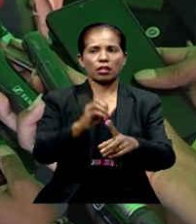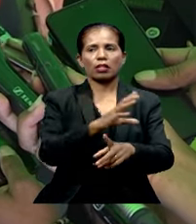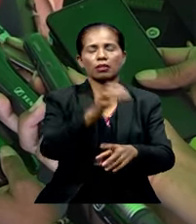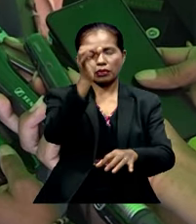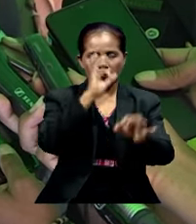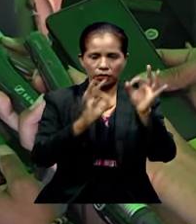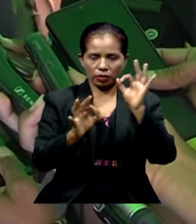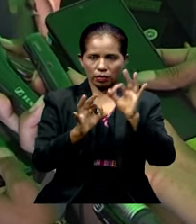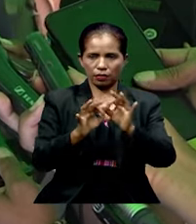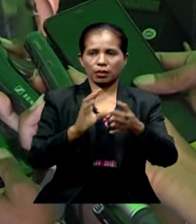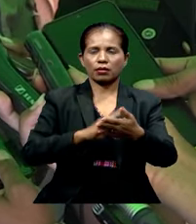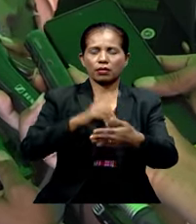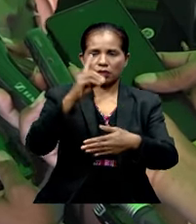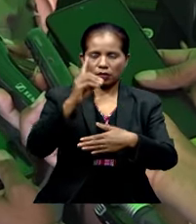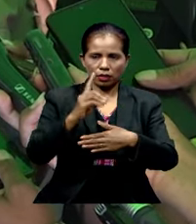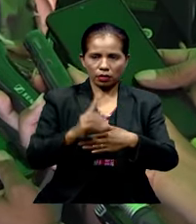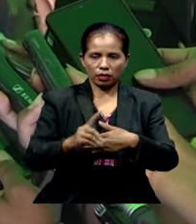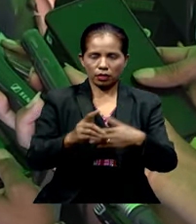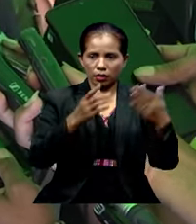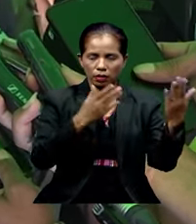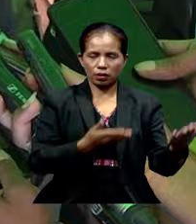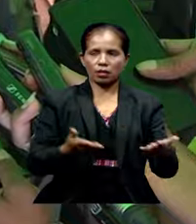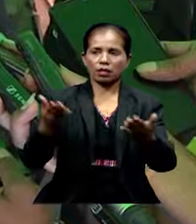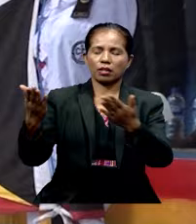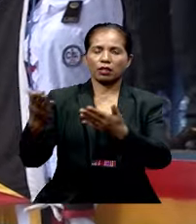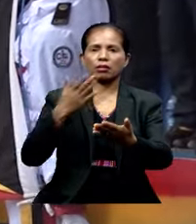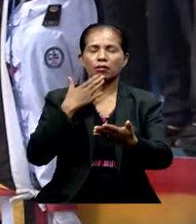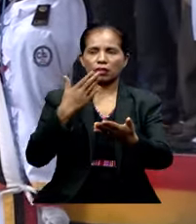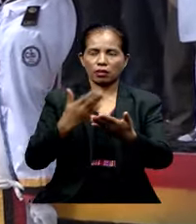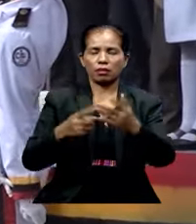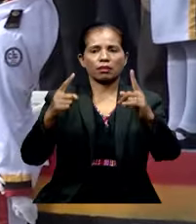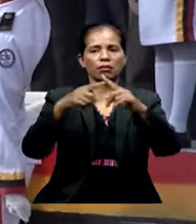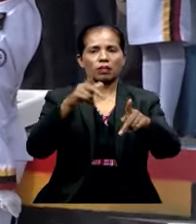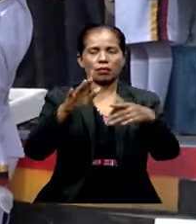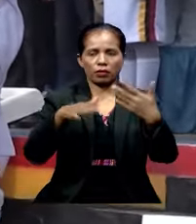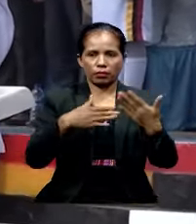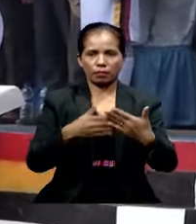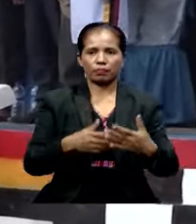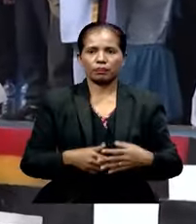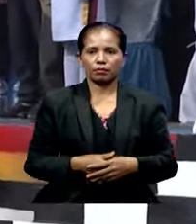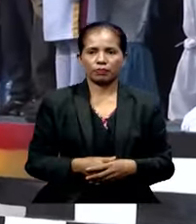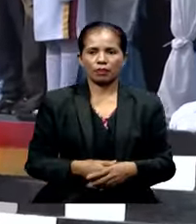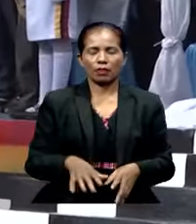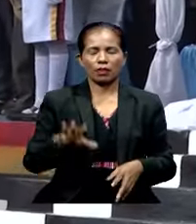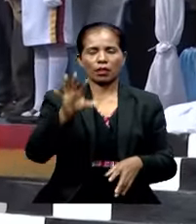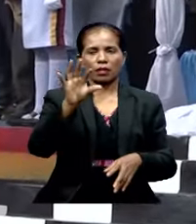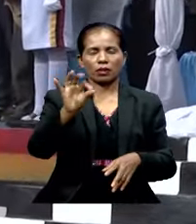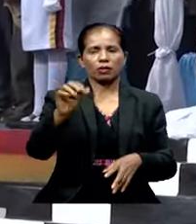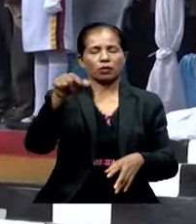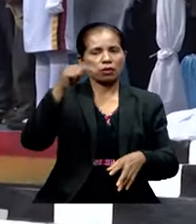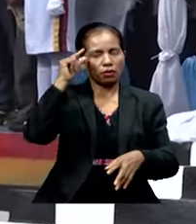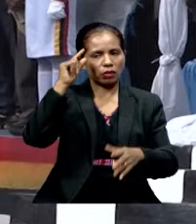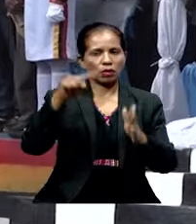fiar ba desenvolvimento, se lori prosperidade ba ema roto. Nono governo foi em Rahun